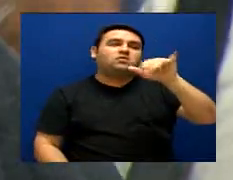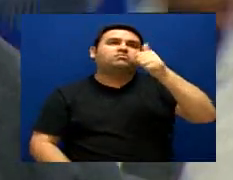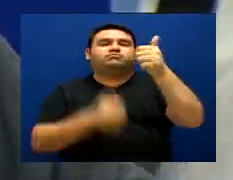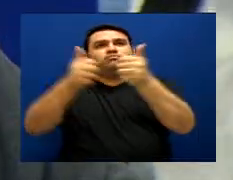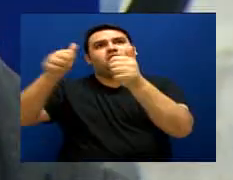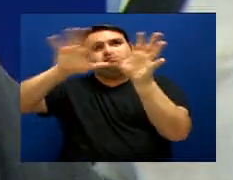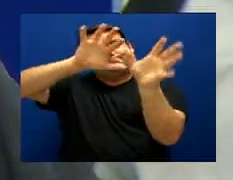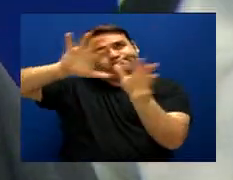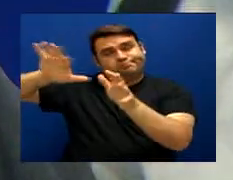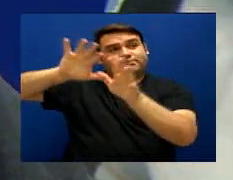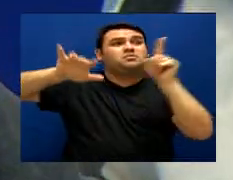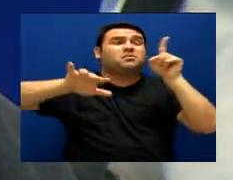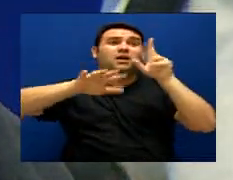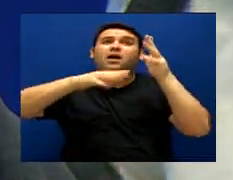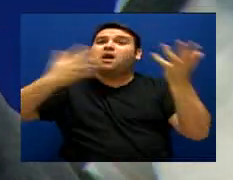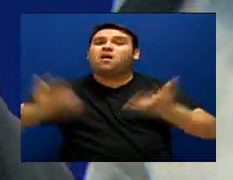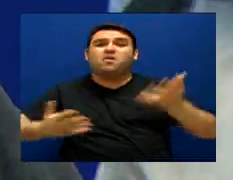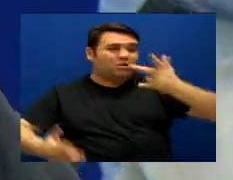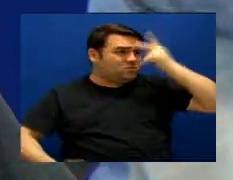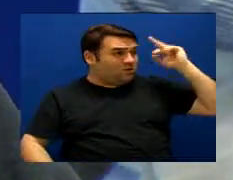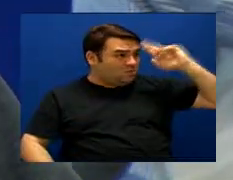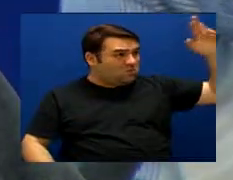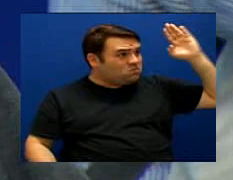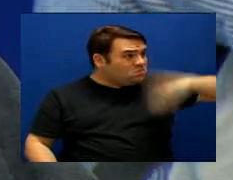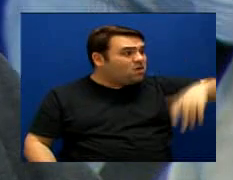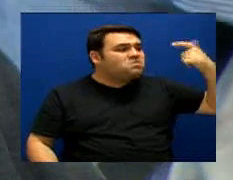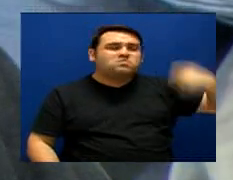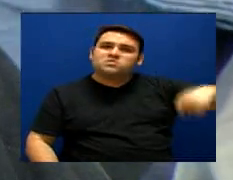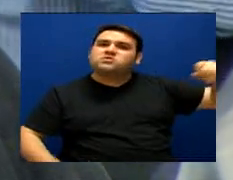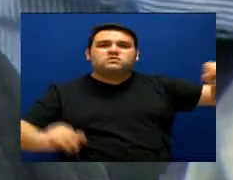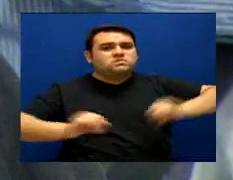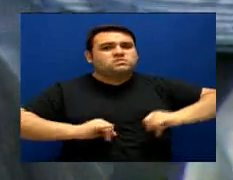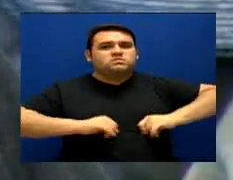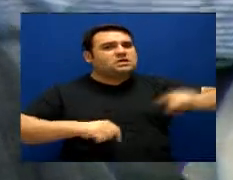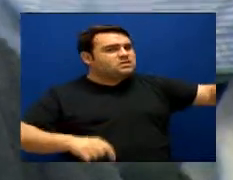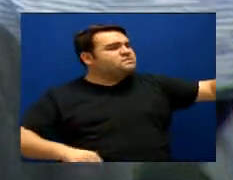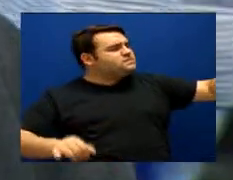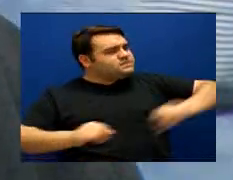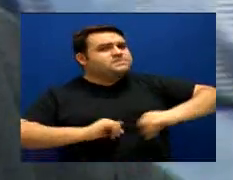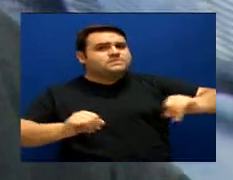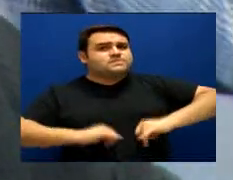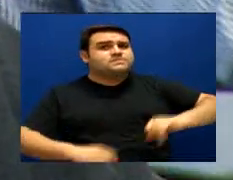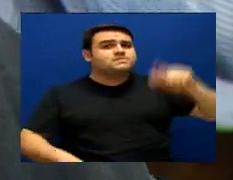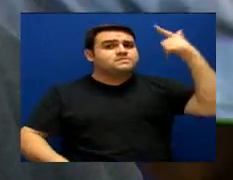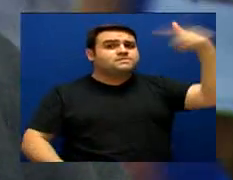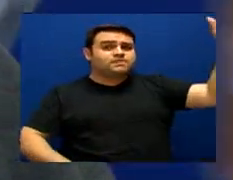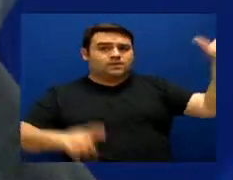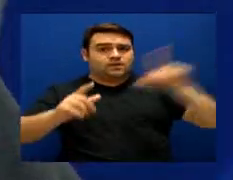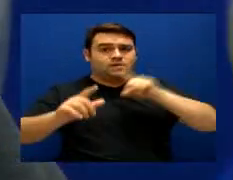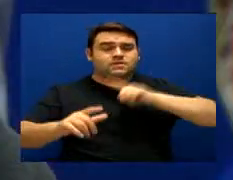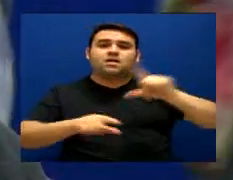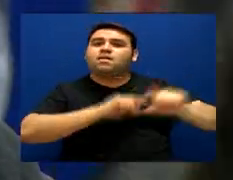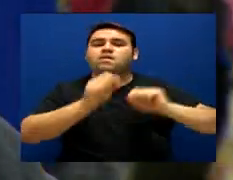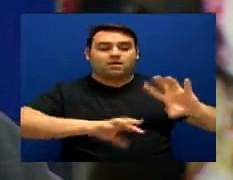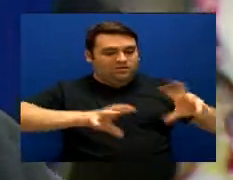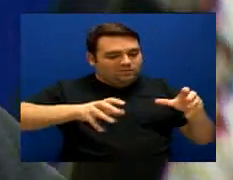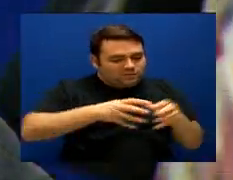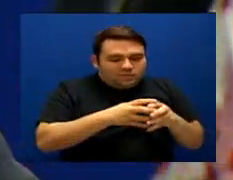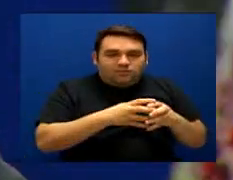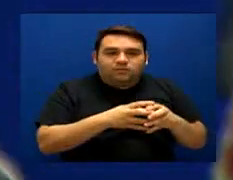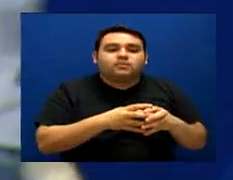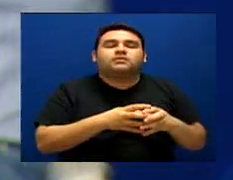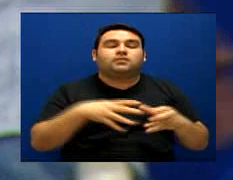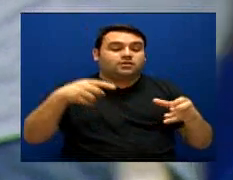legal. Mas o poder, mas esse mau tutor tem que pagar. Tem que pagar. E a outra questão é o comitê.